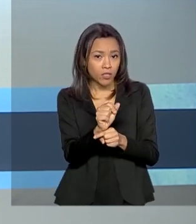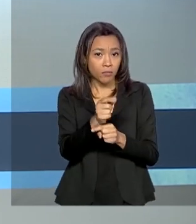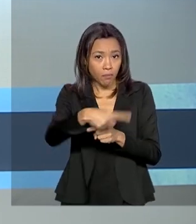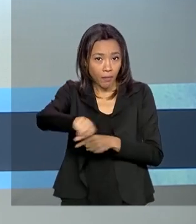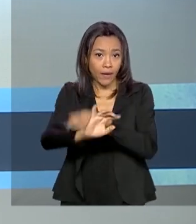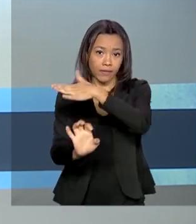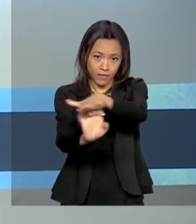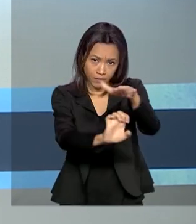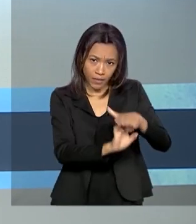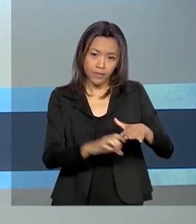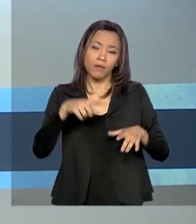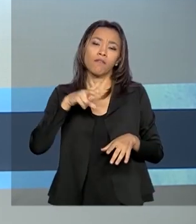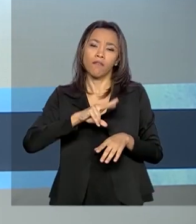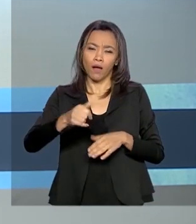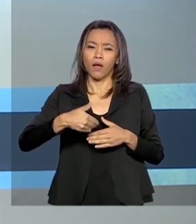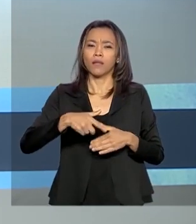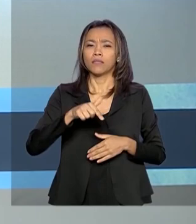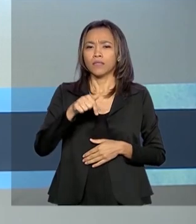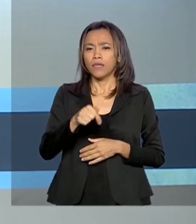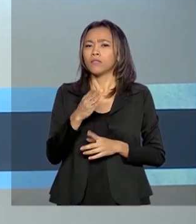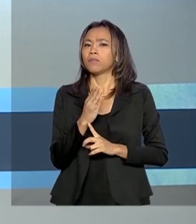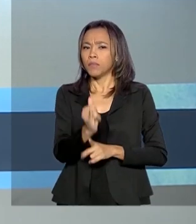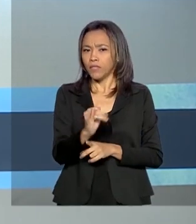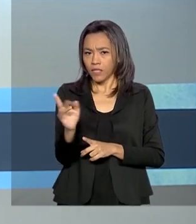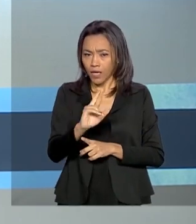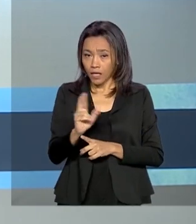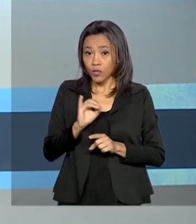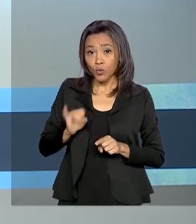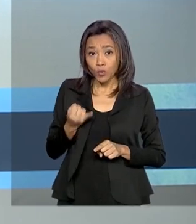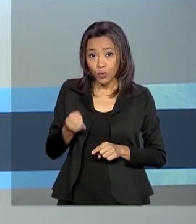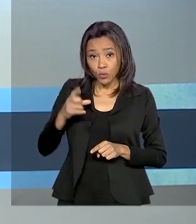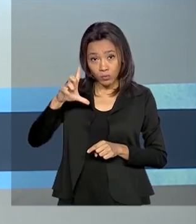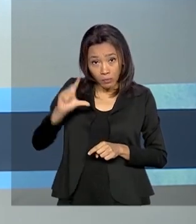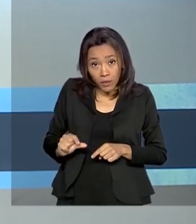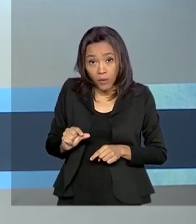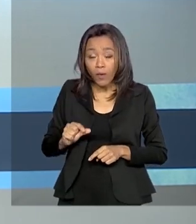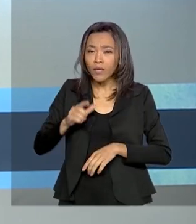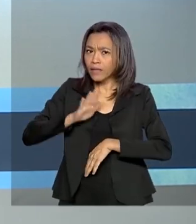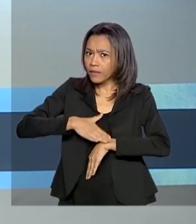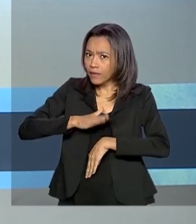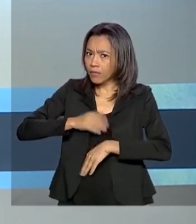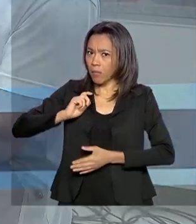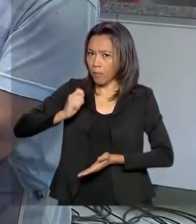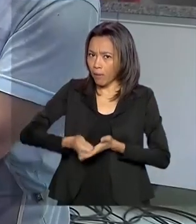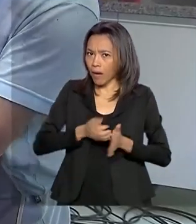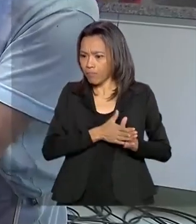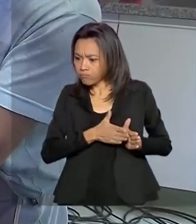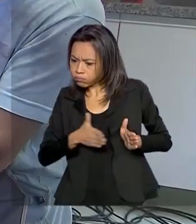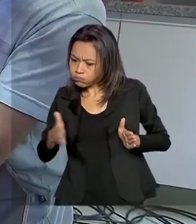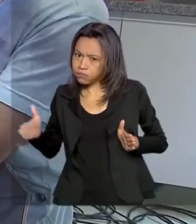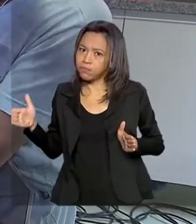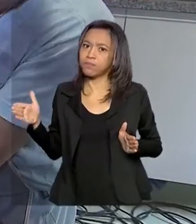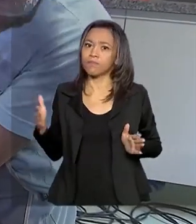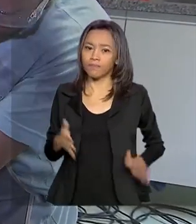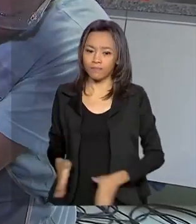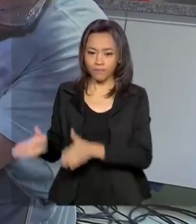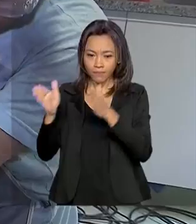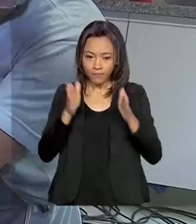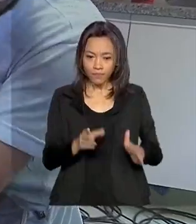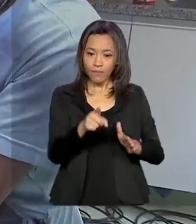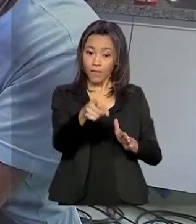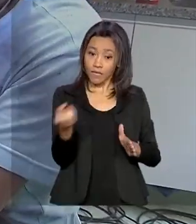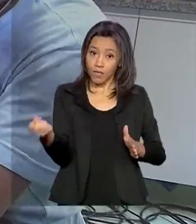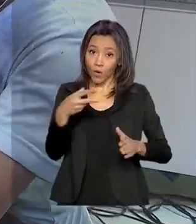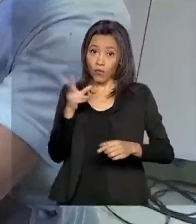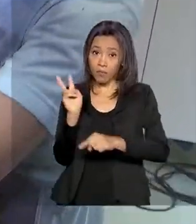7,5 bilhões a juros baixos e prazo estendido para pagamento. A nova linha de crédito é